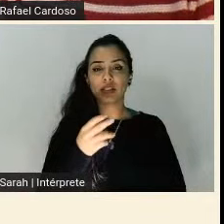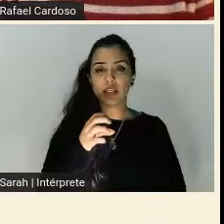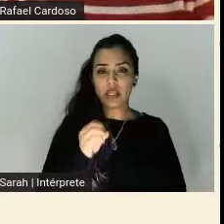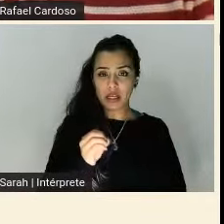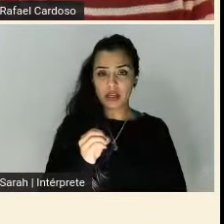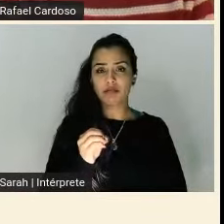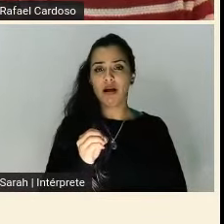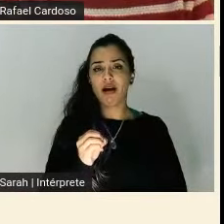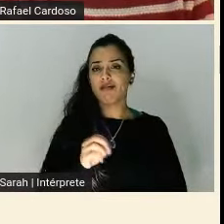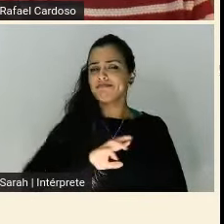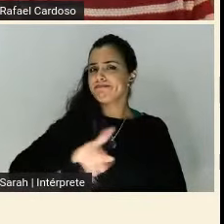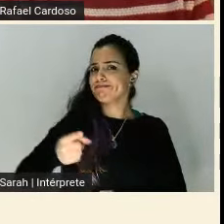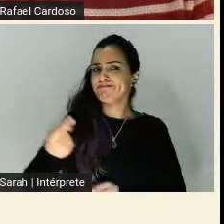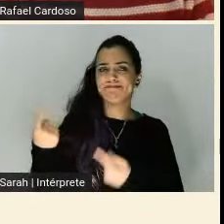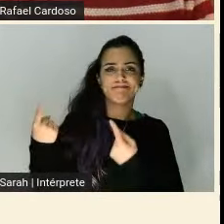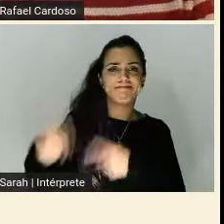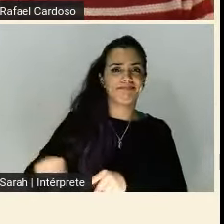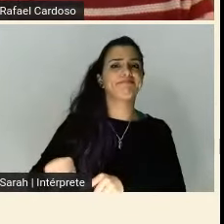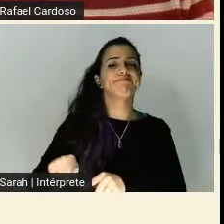próprios meios modernistas.